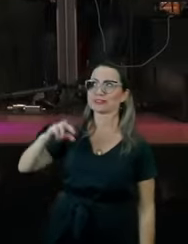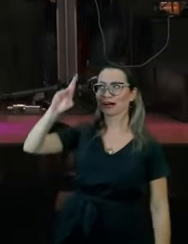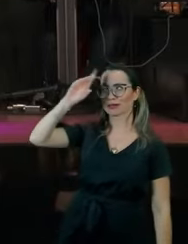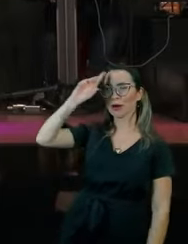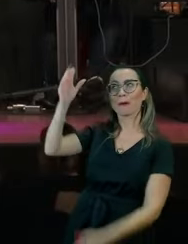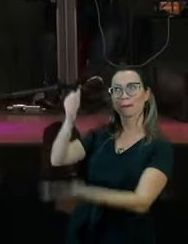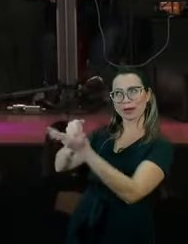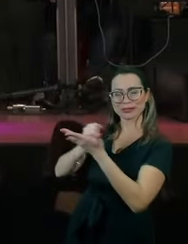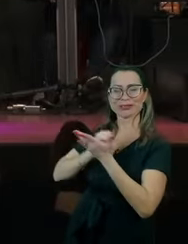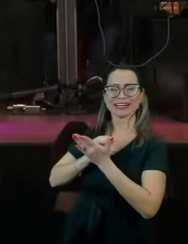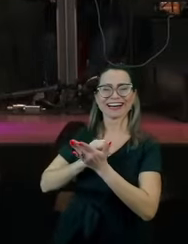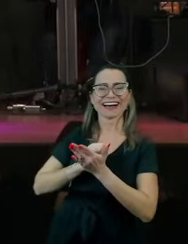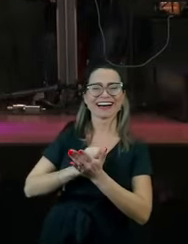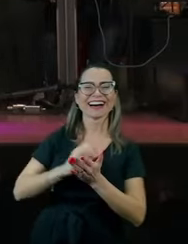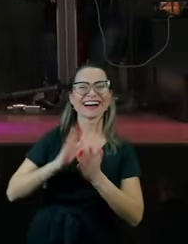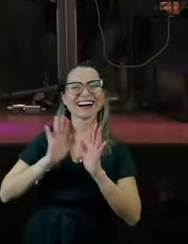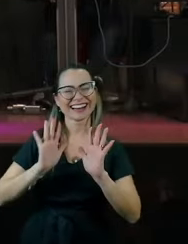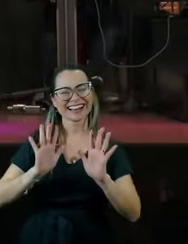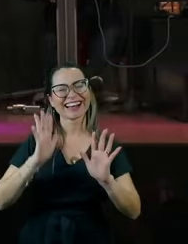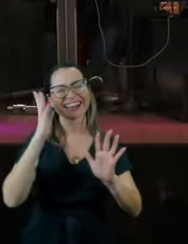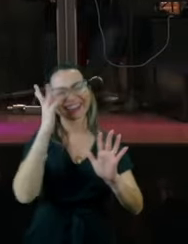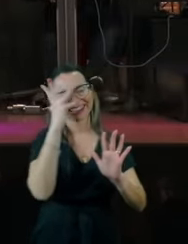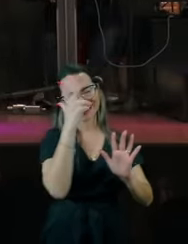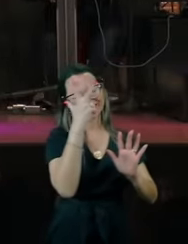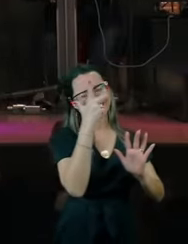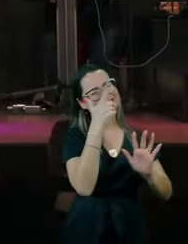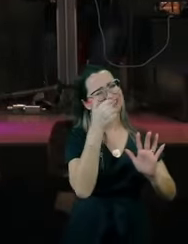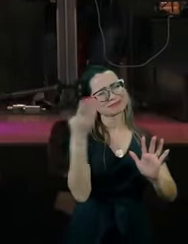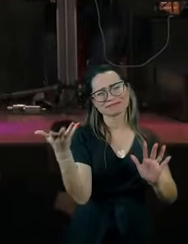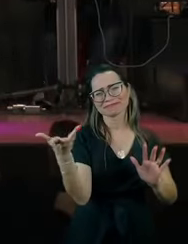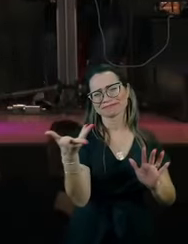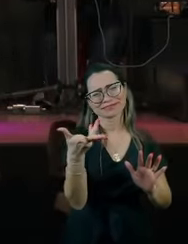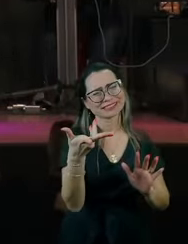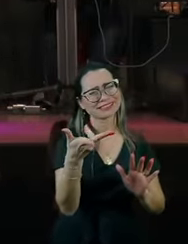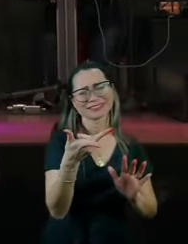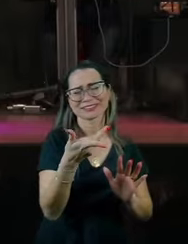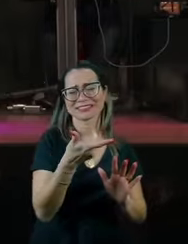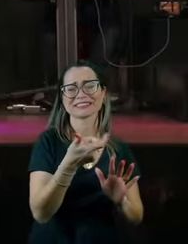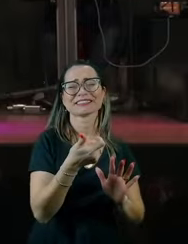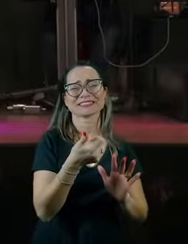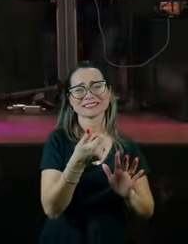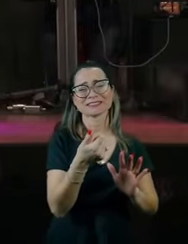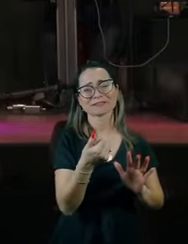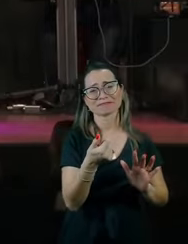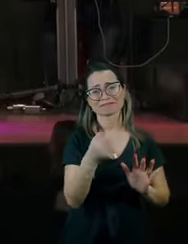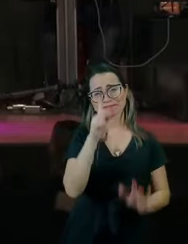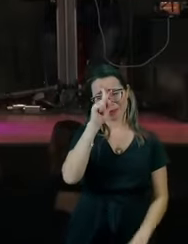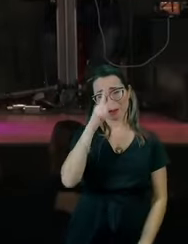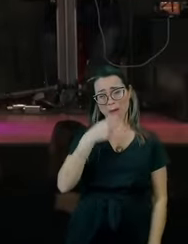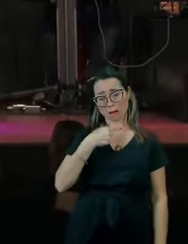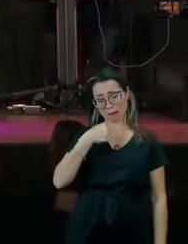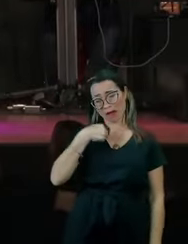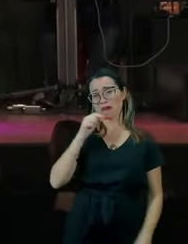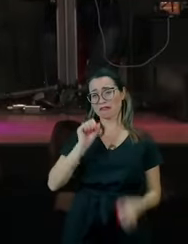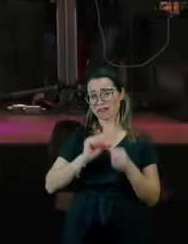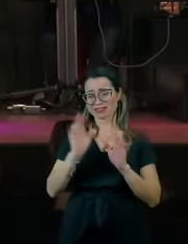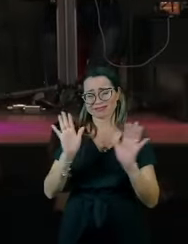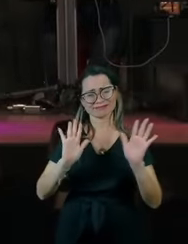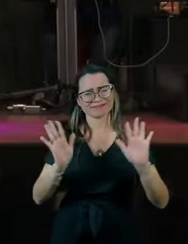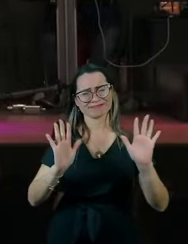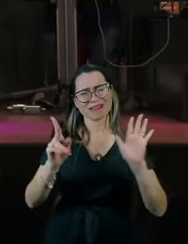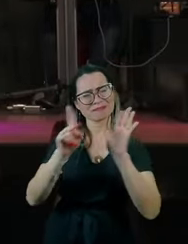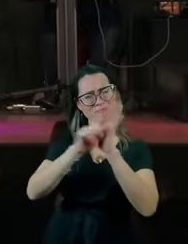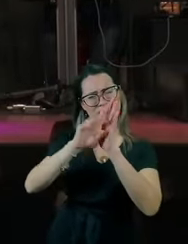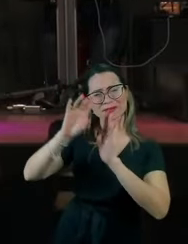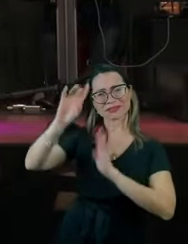Mas foi muito lindo que nós vivemos. Que colheita. Que colheita linda. Não tem a ver conosco, tem a ver com o Senhor. Quem está aqui